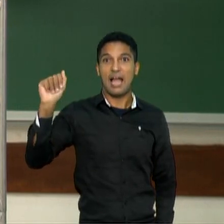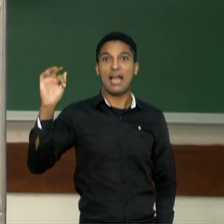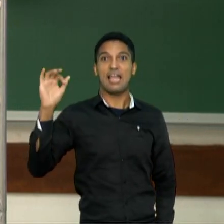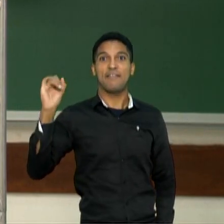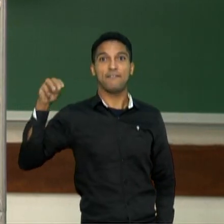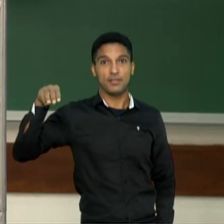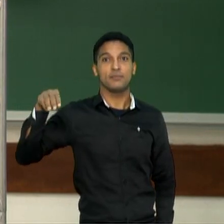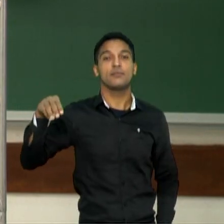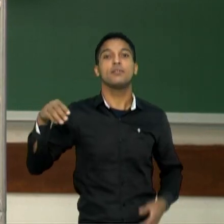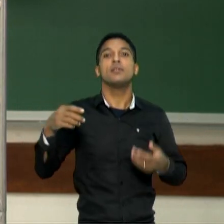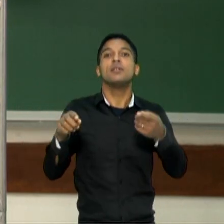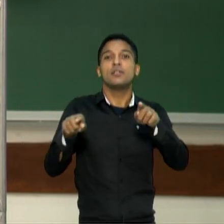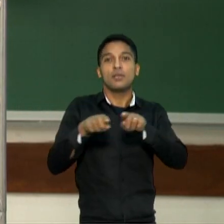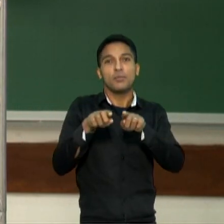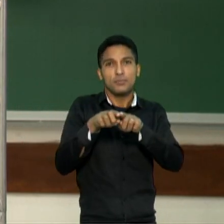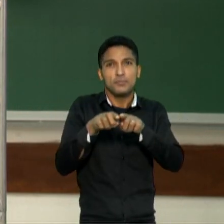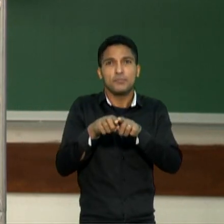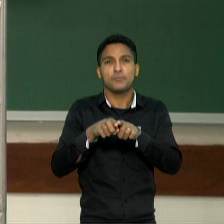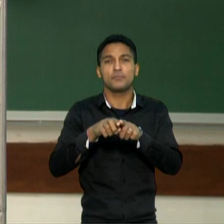né? E